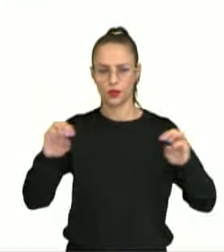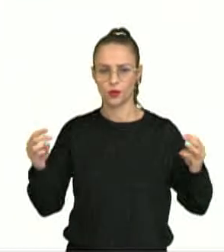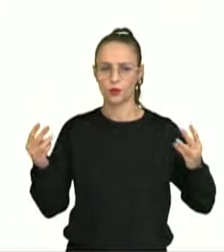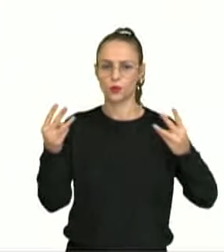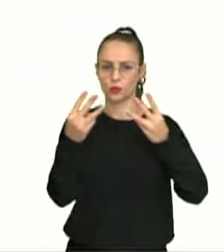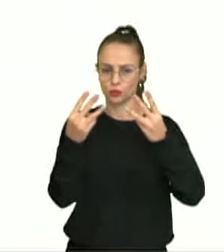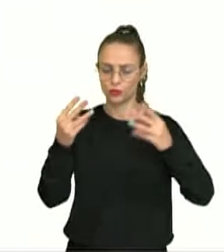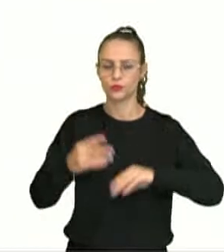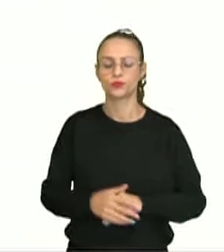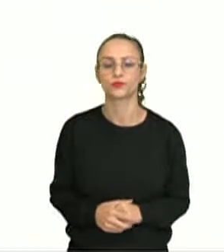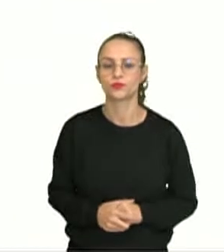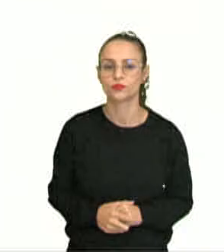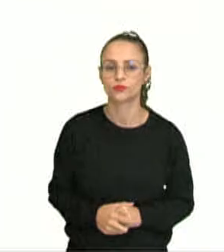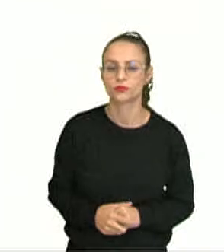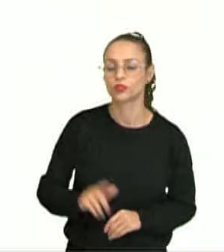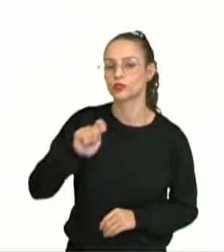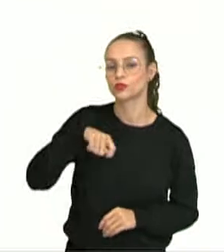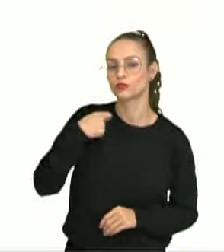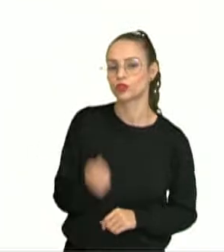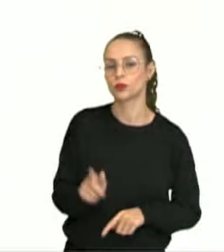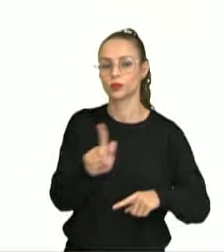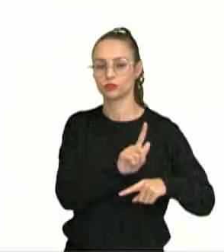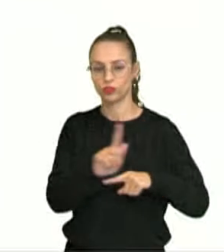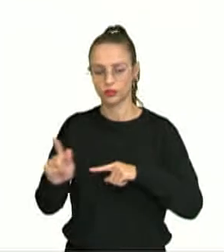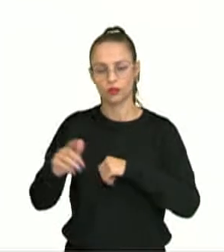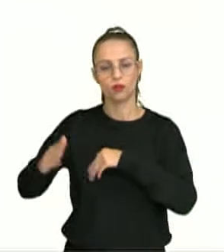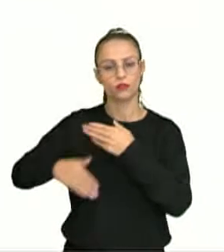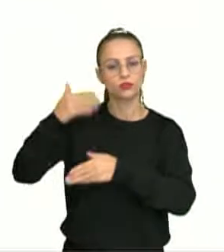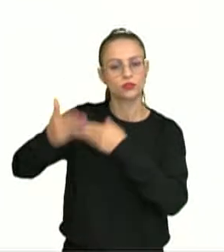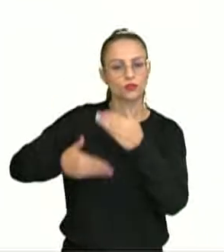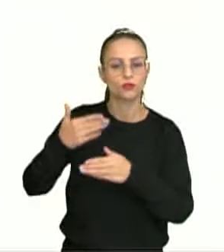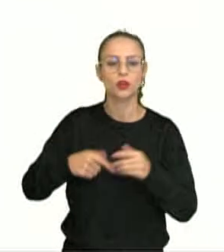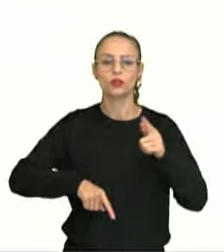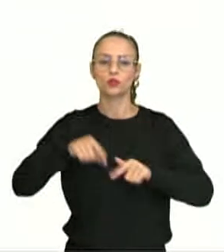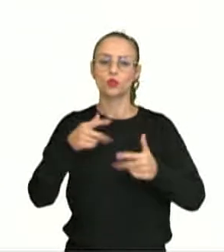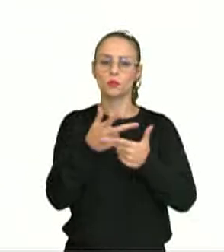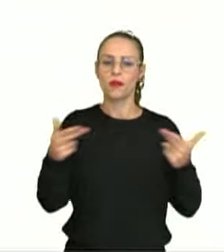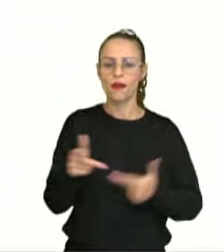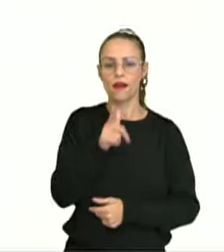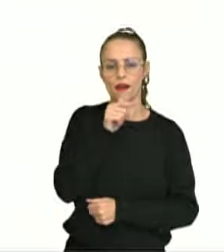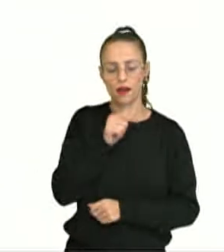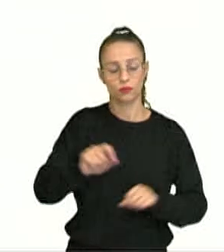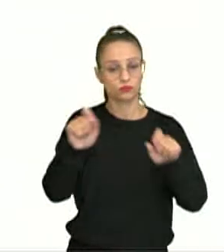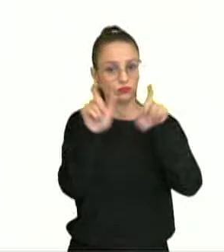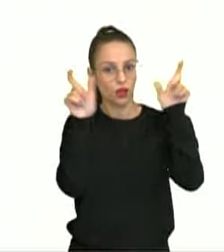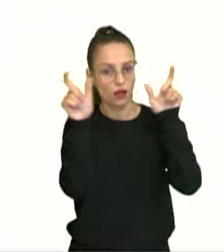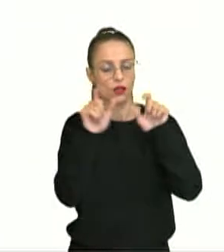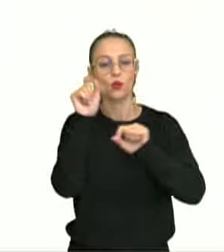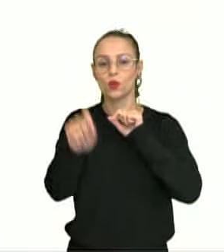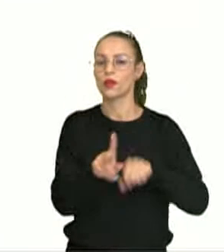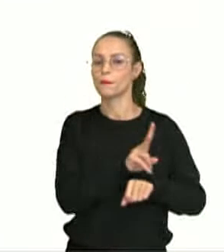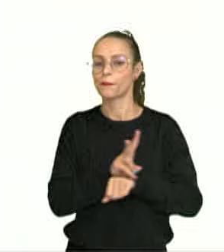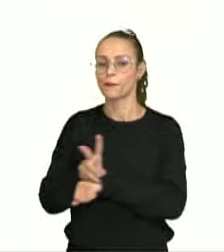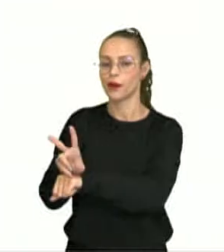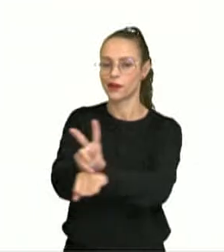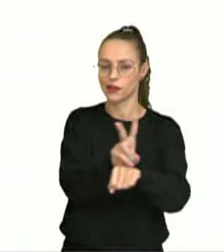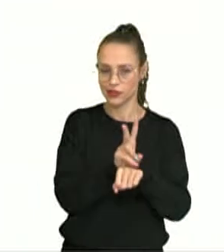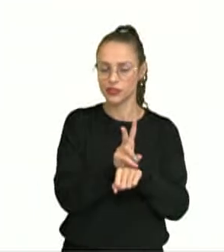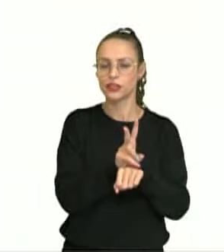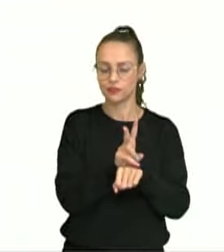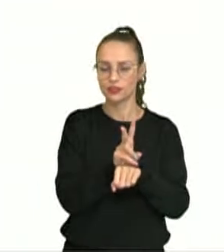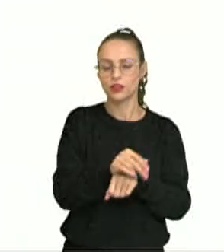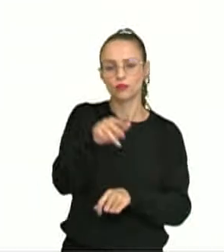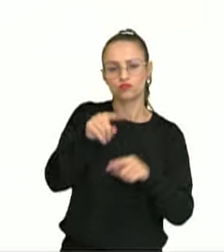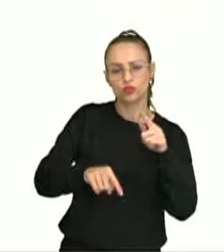Unidas, ONU, sobre a gestão e desenvolvimento dos recursos hídricos alertam para a preservação e proteção